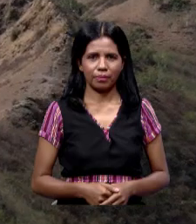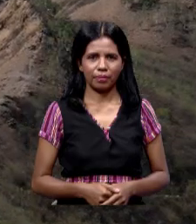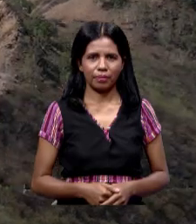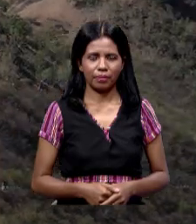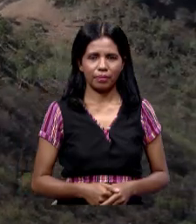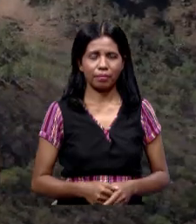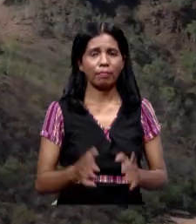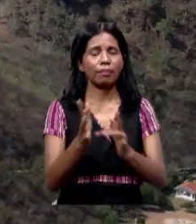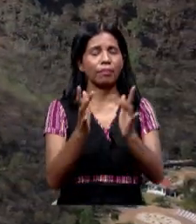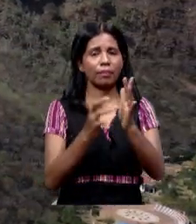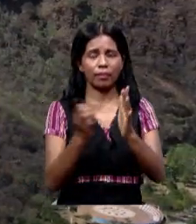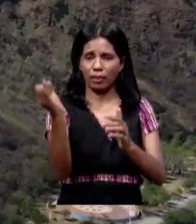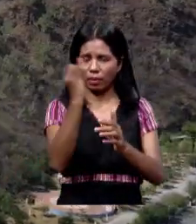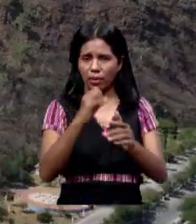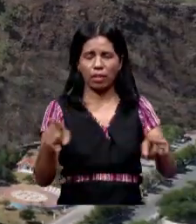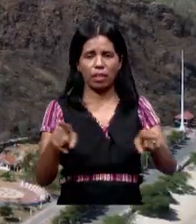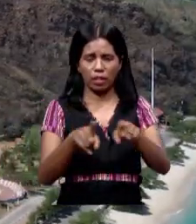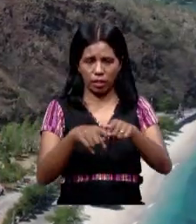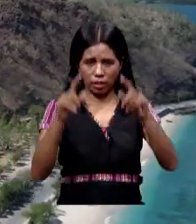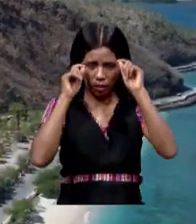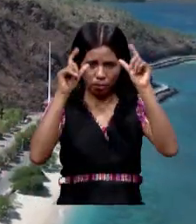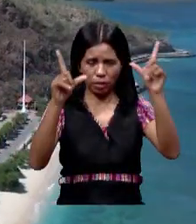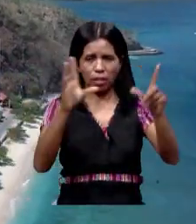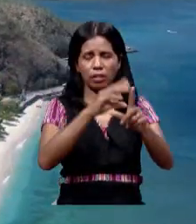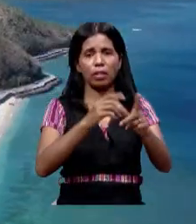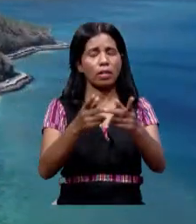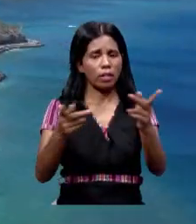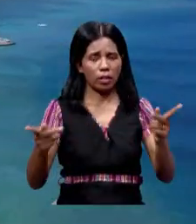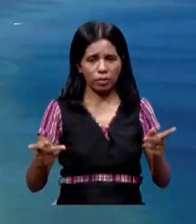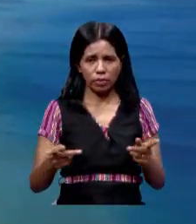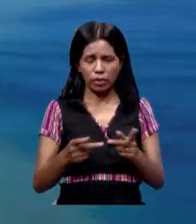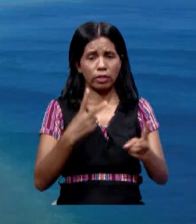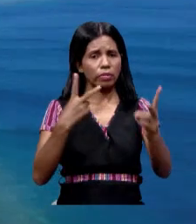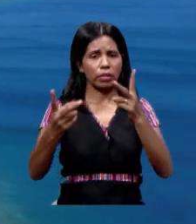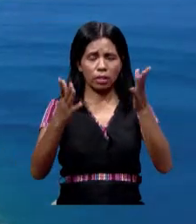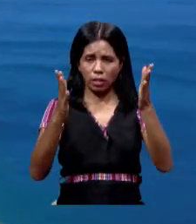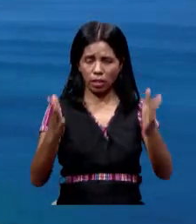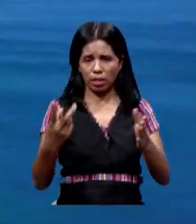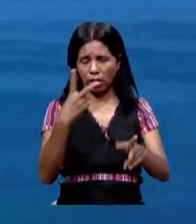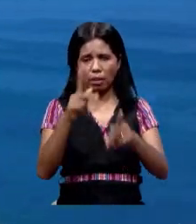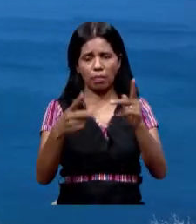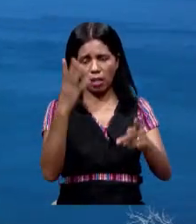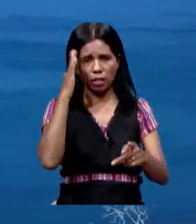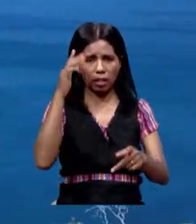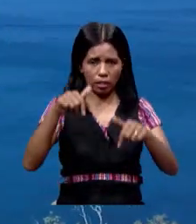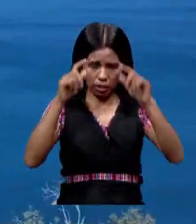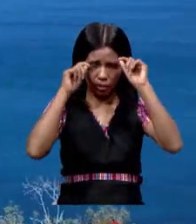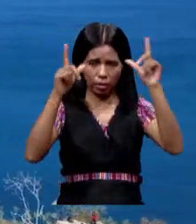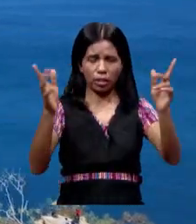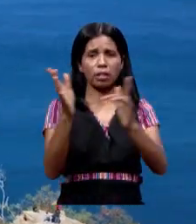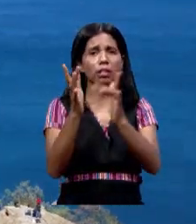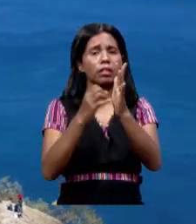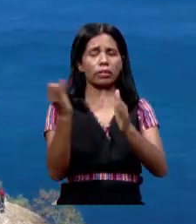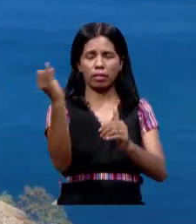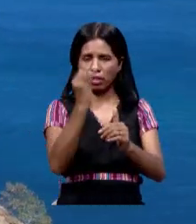Sureno dar iconação Timor-Leste, no mos fatin turismo religioso neve conhecido ia Timor-Leste. Cristure han isan fatin